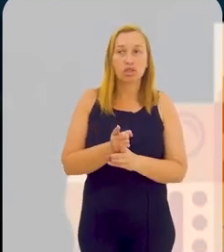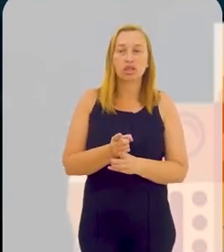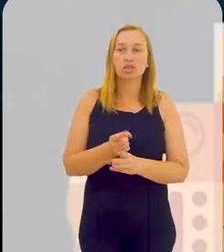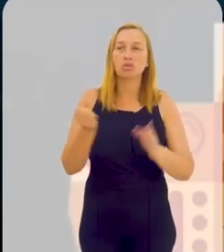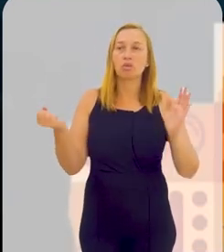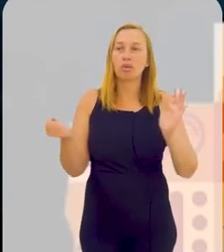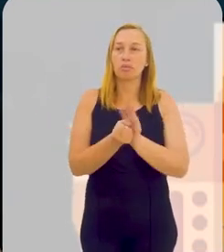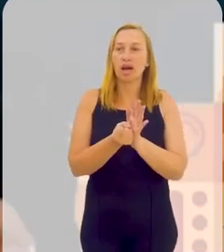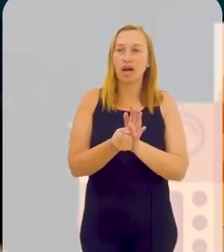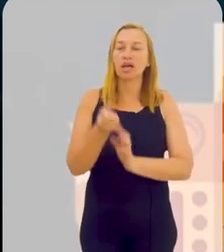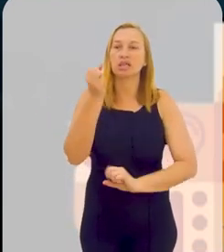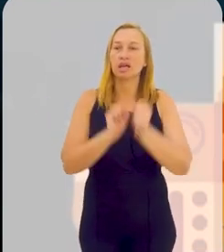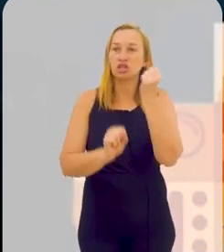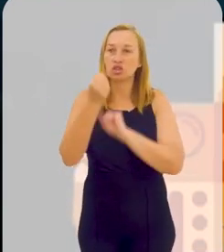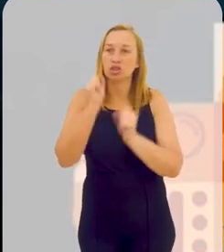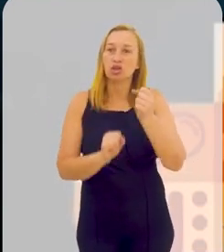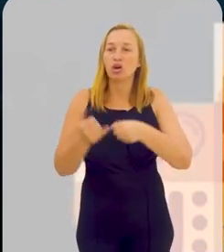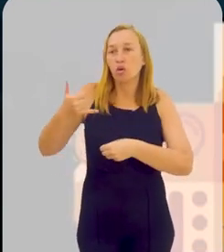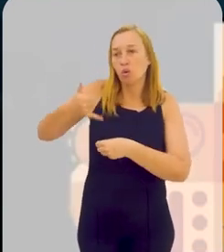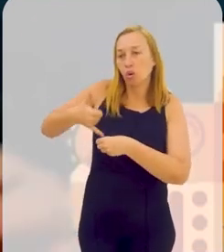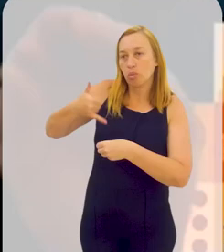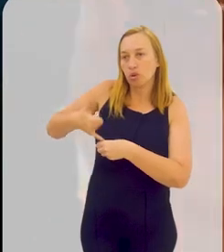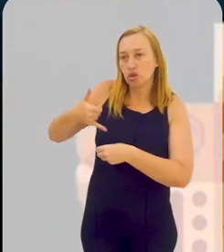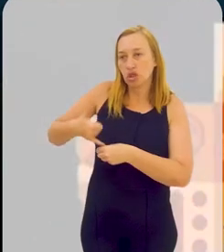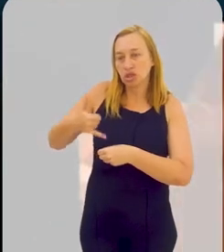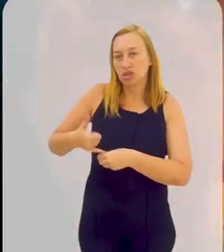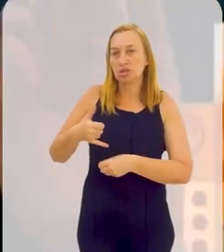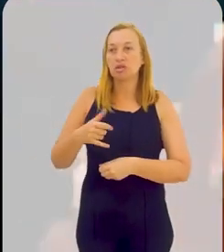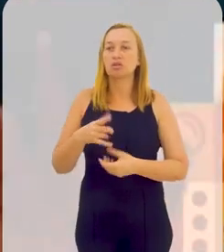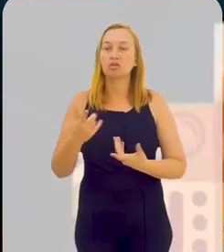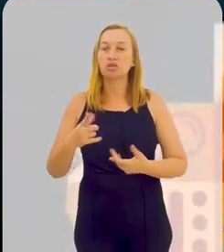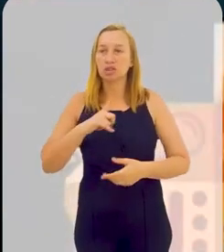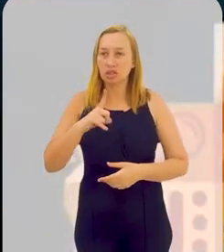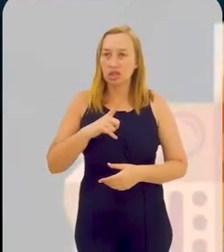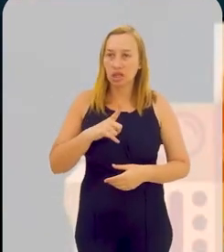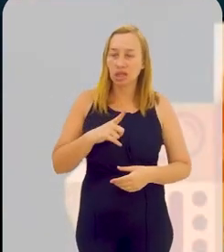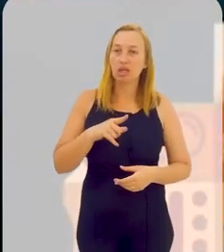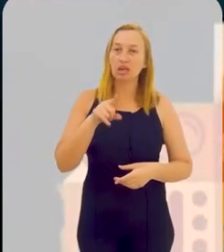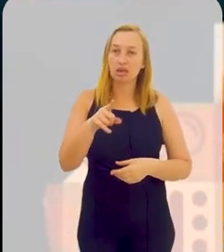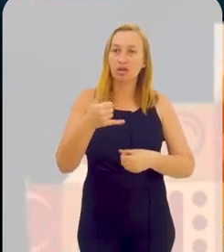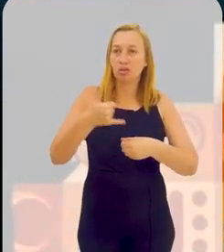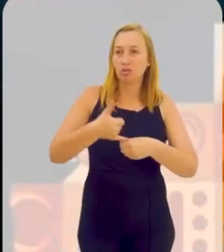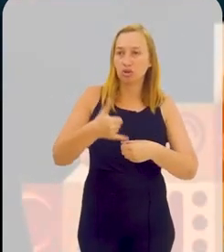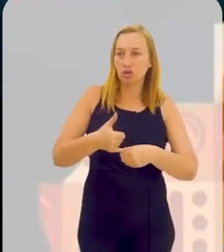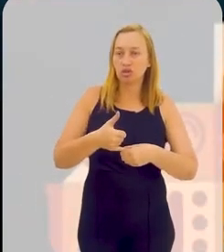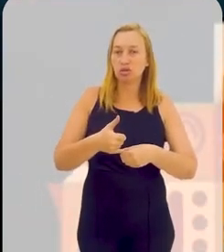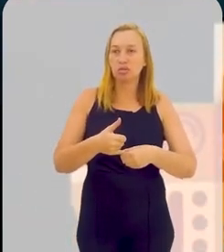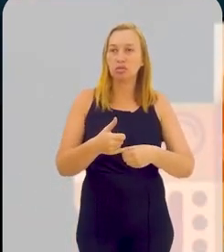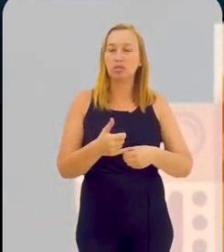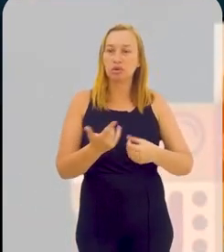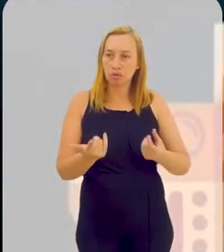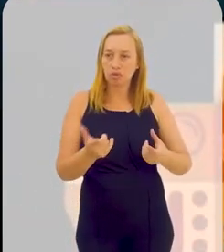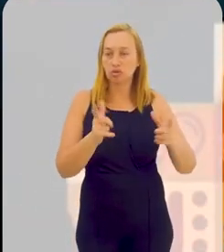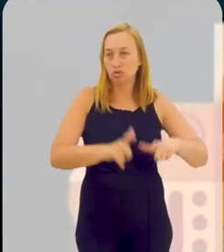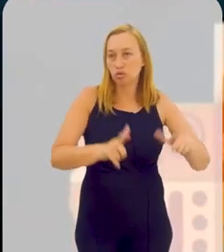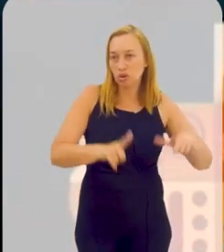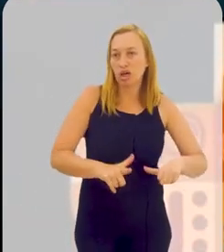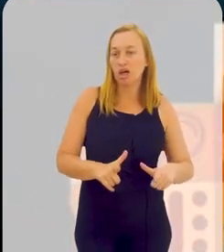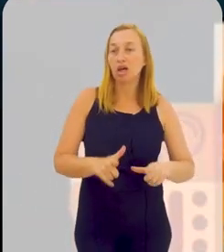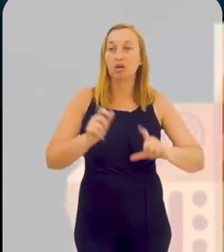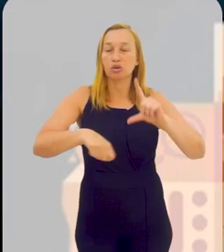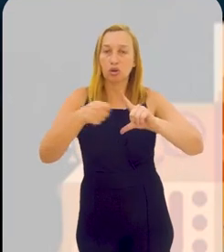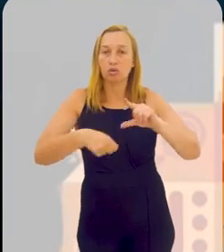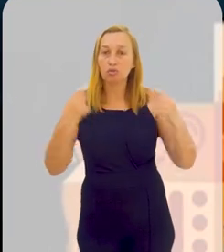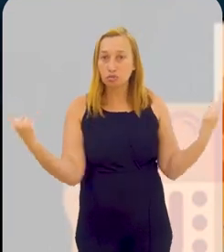encontrar uma marca dessa indústria, que é um posto de gasolina, um depósito, onde tem lá um combustível para abastecer aquela determinada região. Isso é